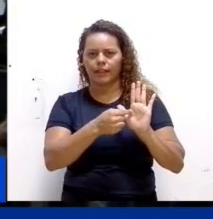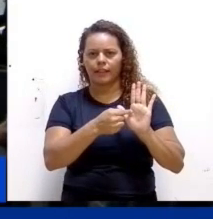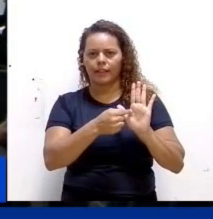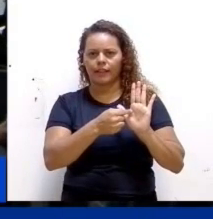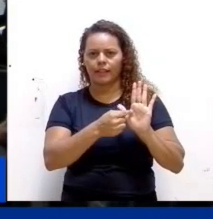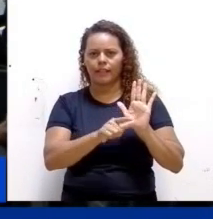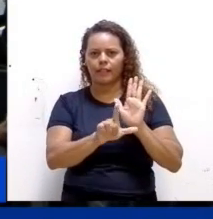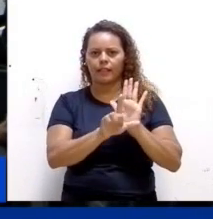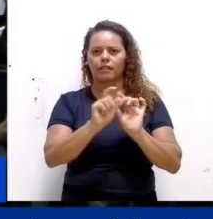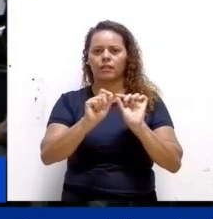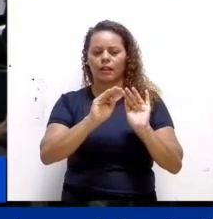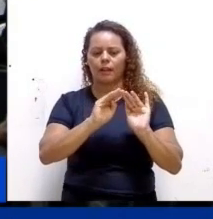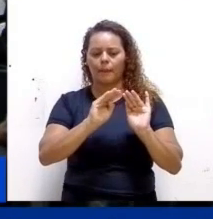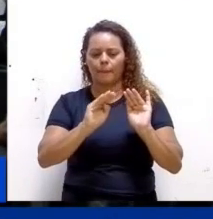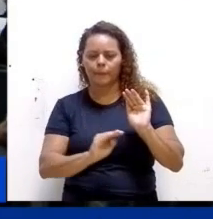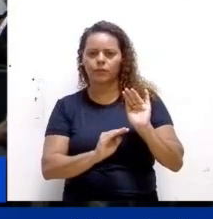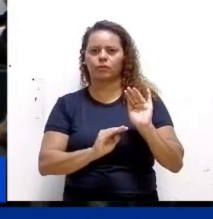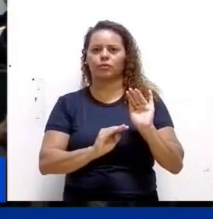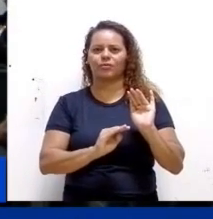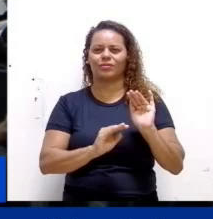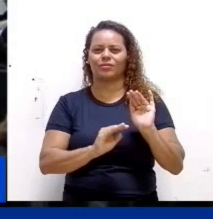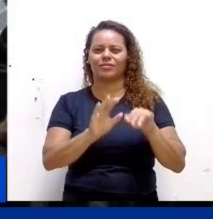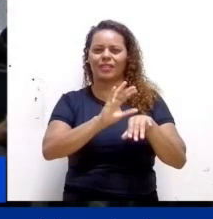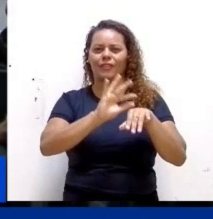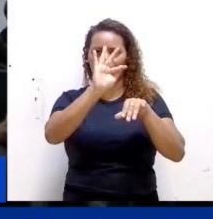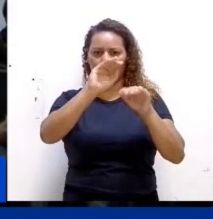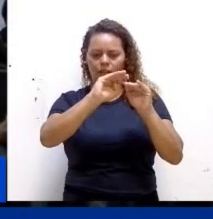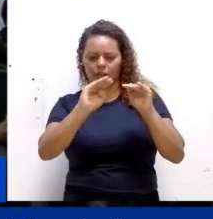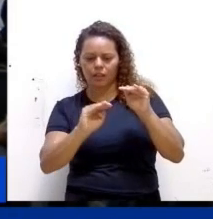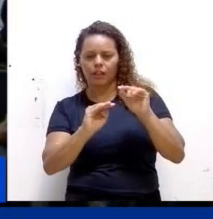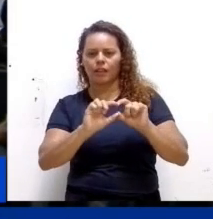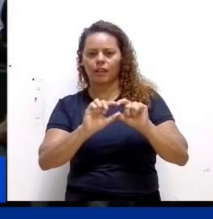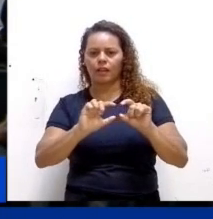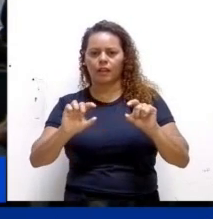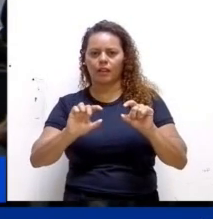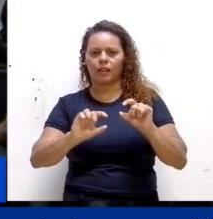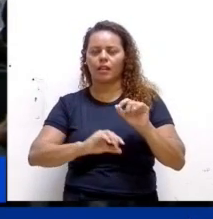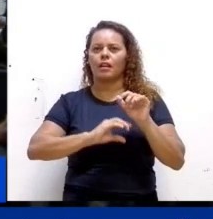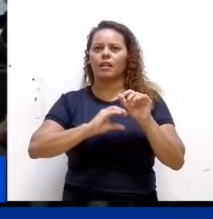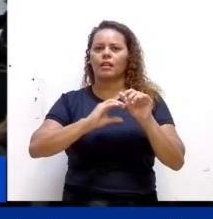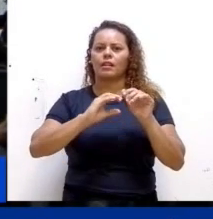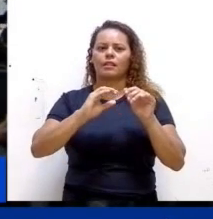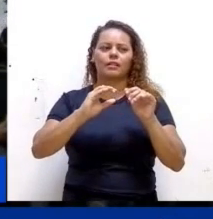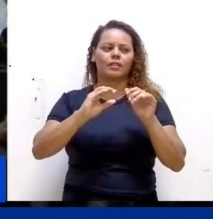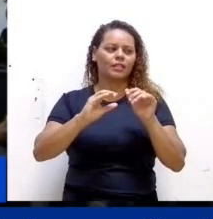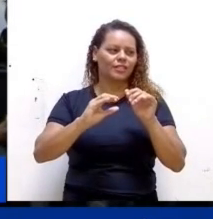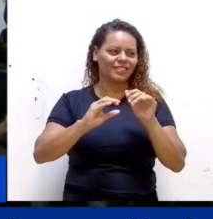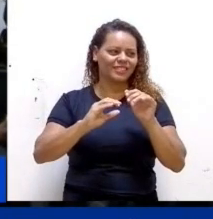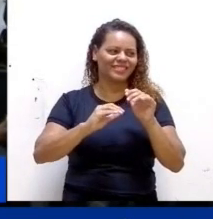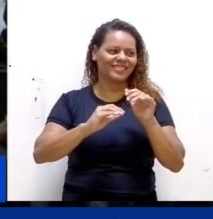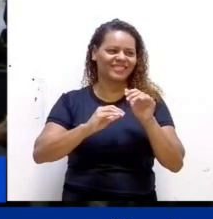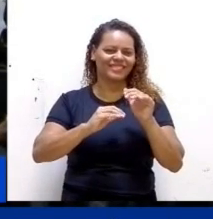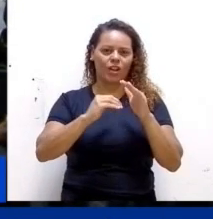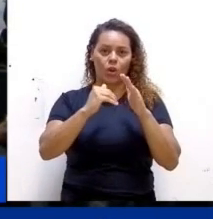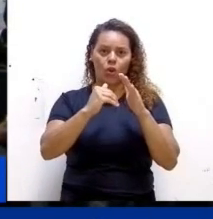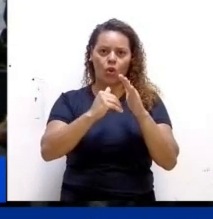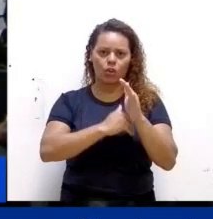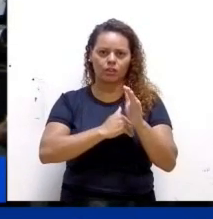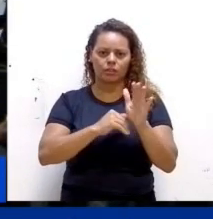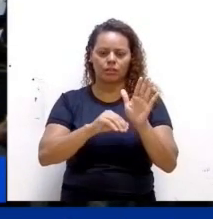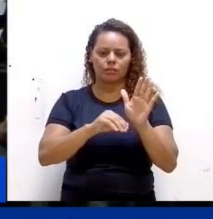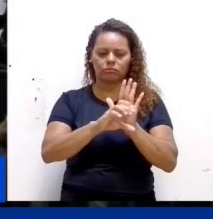que está abaixo da Constituição, que é o tal do Código Civil. O Código Civil, ele trata das